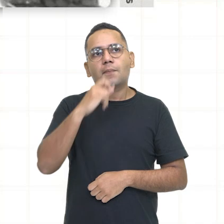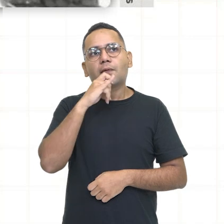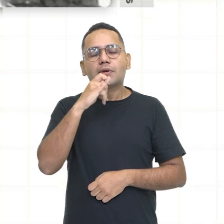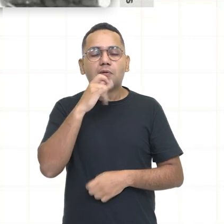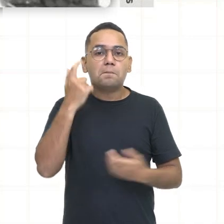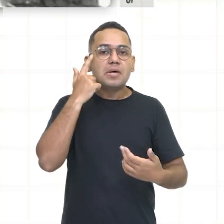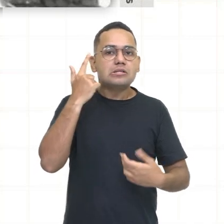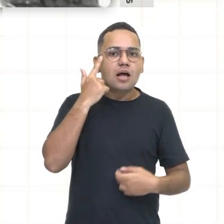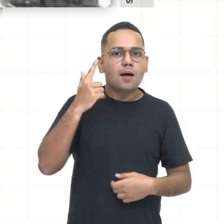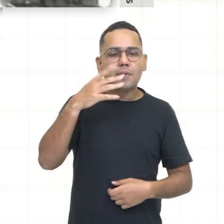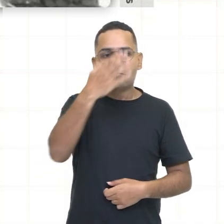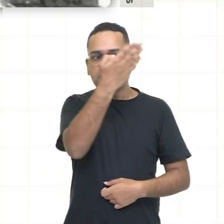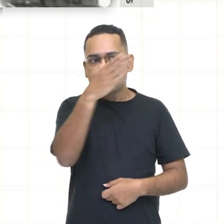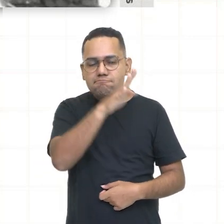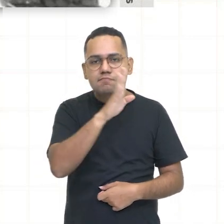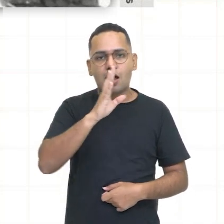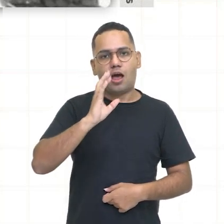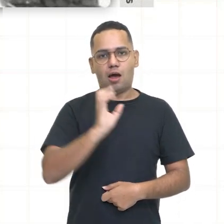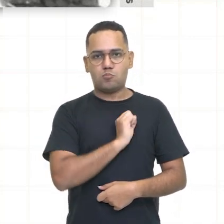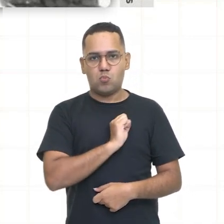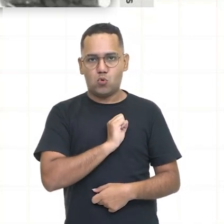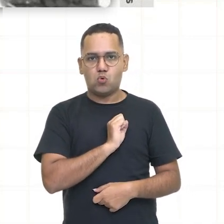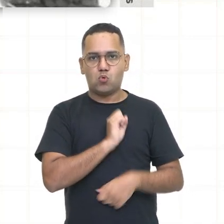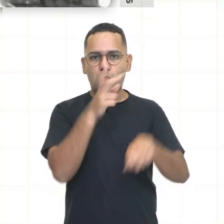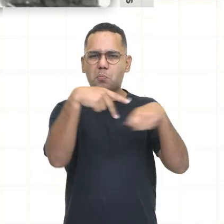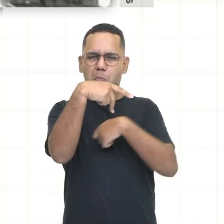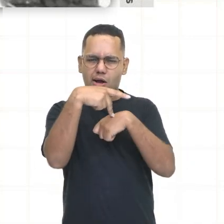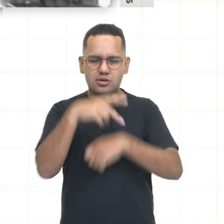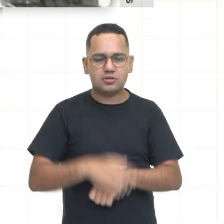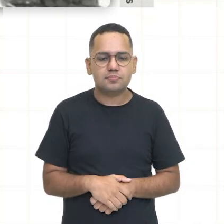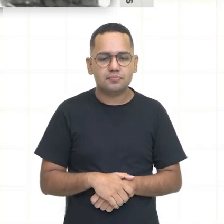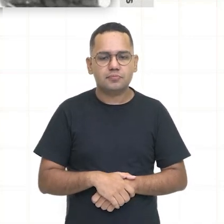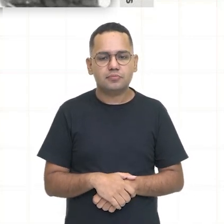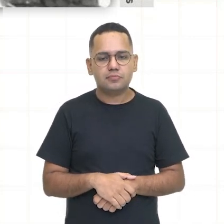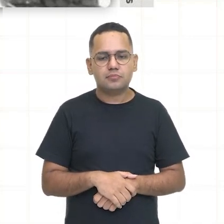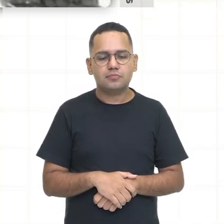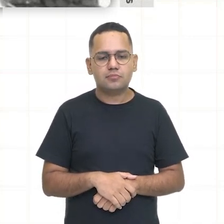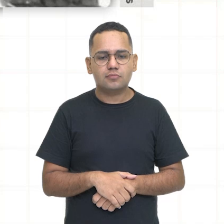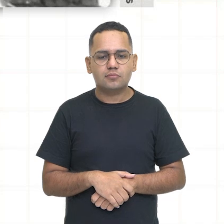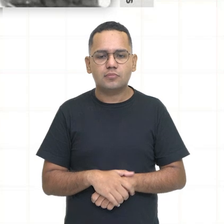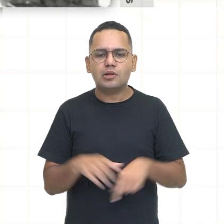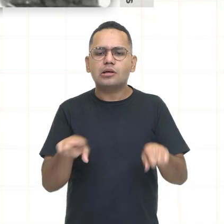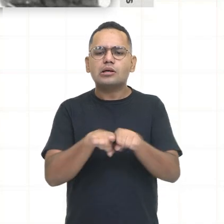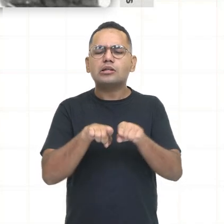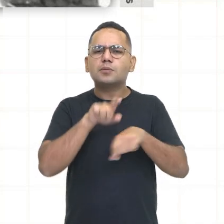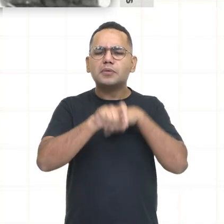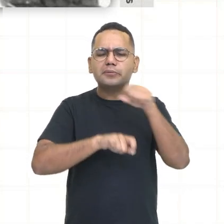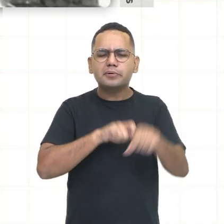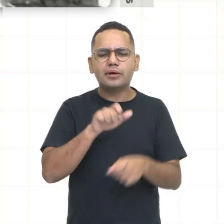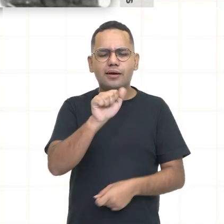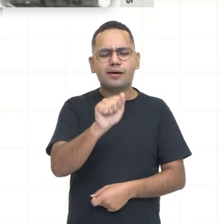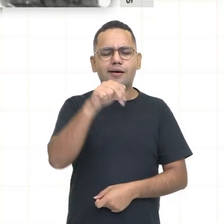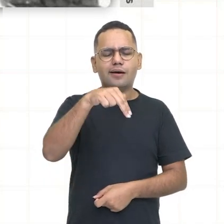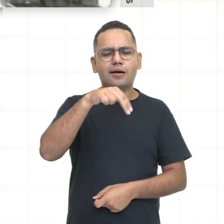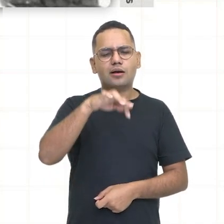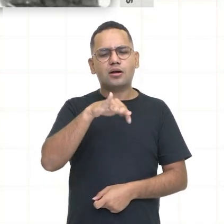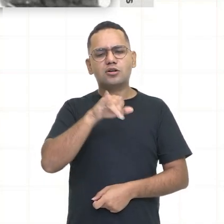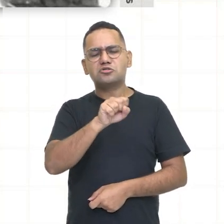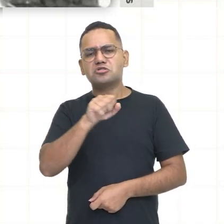qualquer nacionalismo, tá, gente? Mas o nacionalismo extremista e até mesmo antissemita, ou